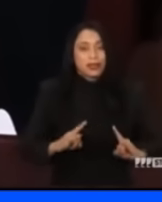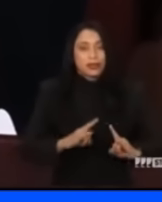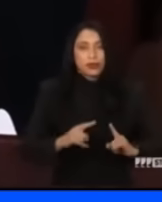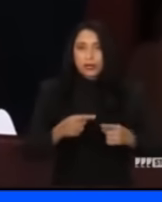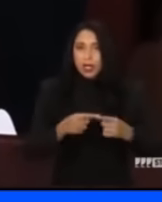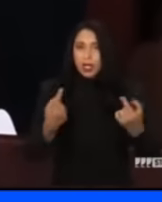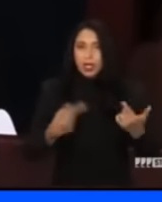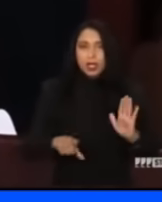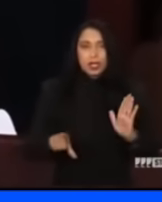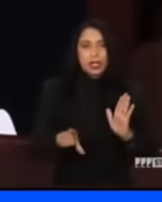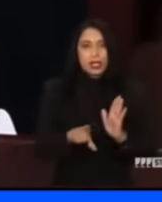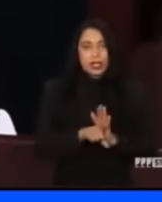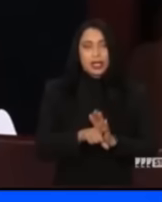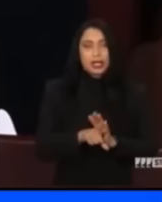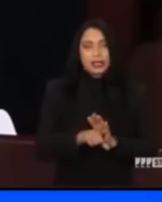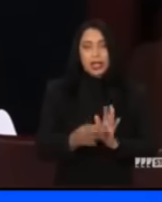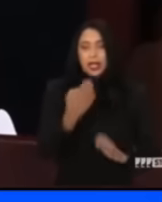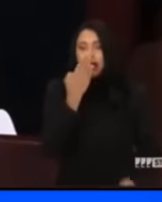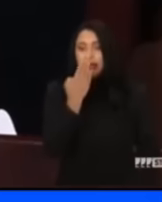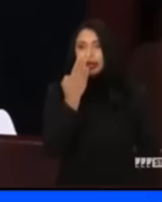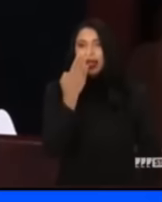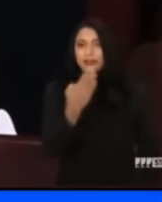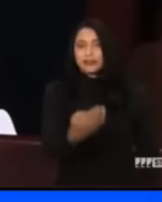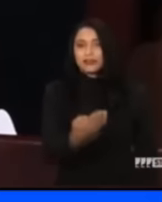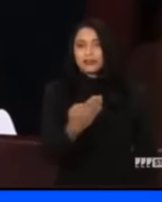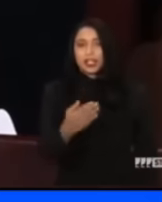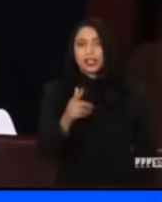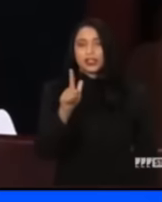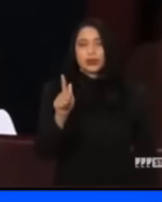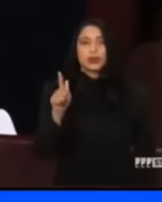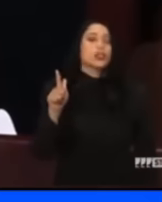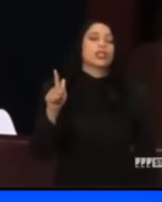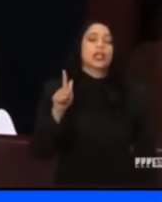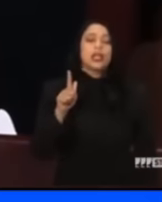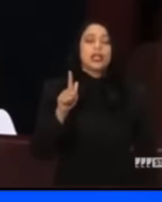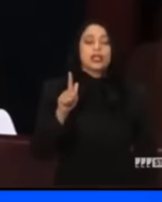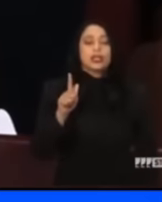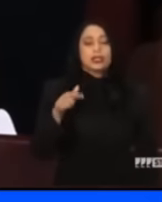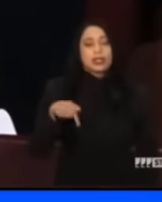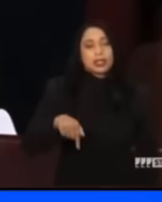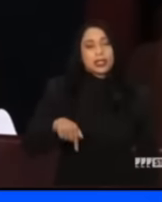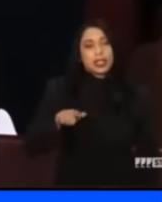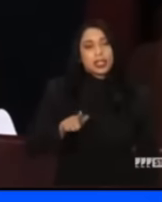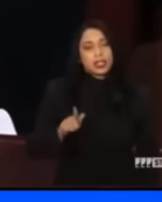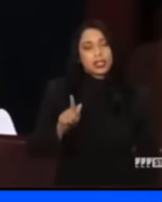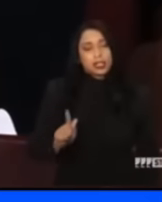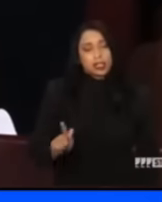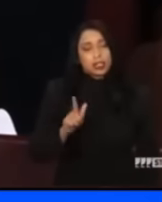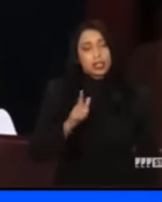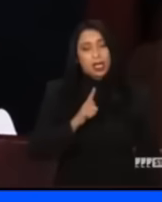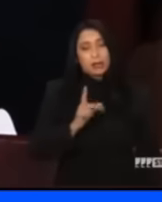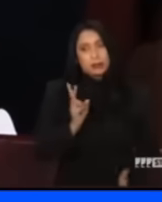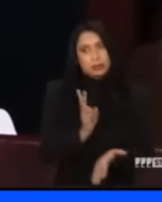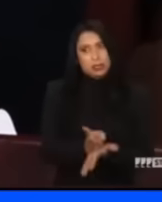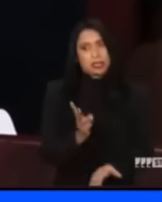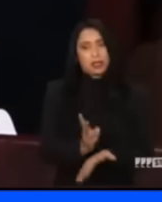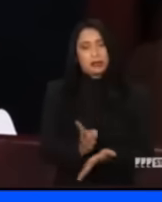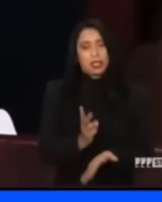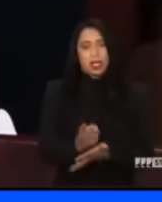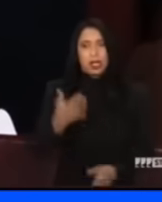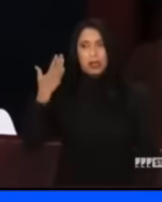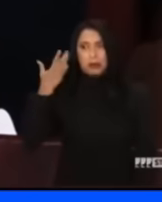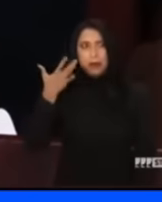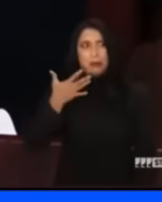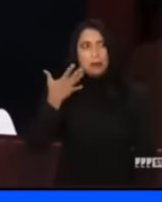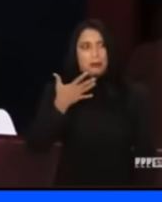ilegais na frente dos comandos dos quartéis de exército, precisava manter o discurso de que houve fraude